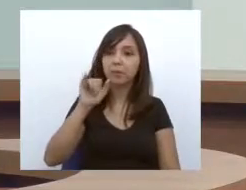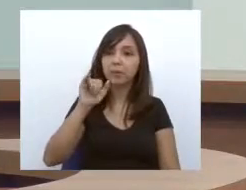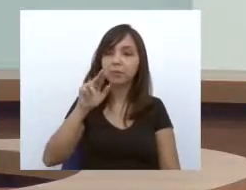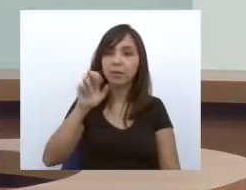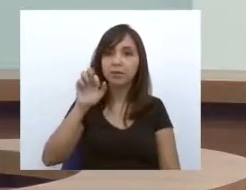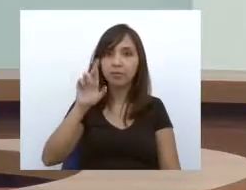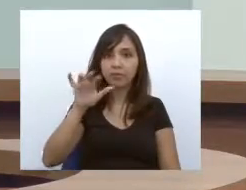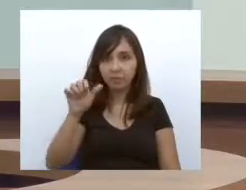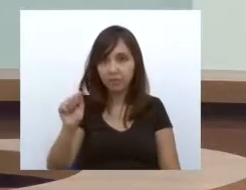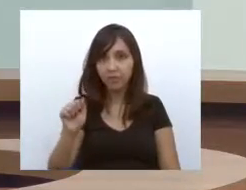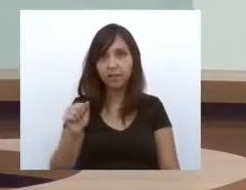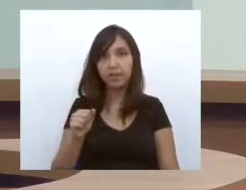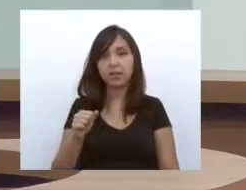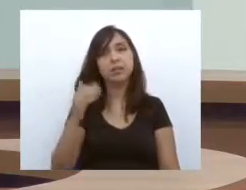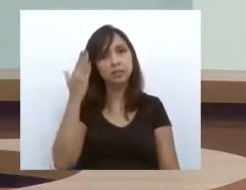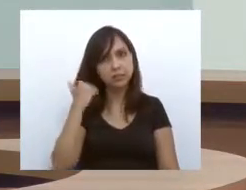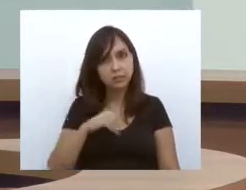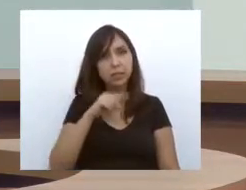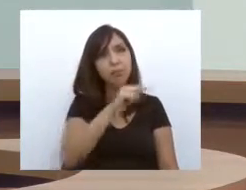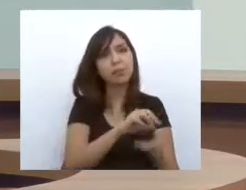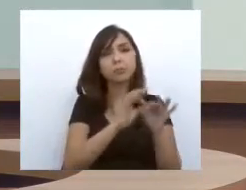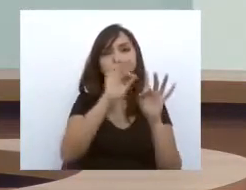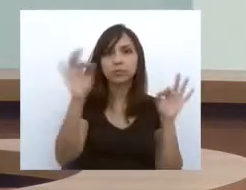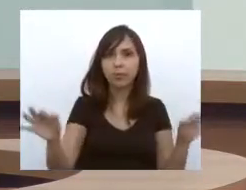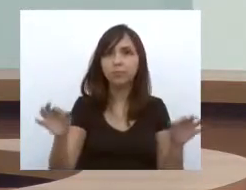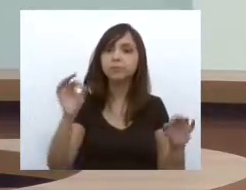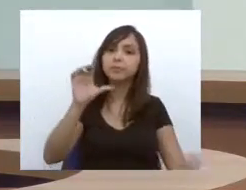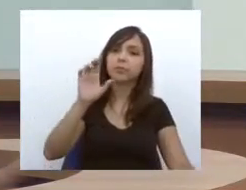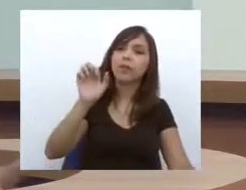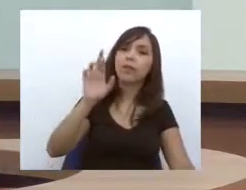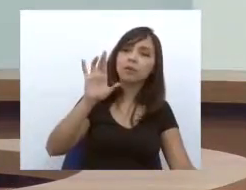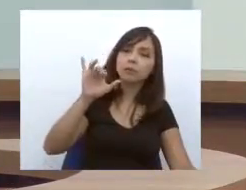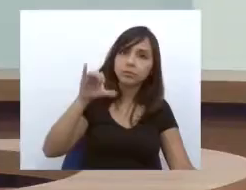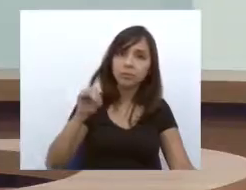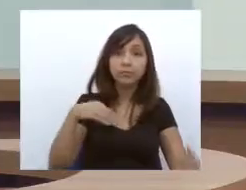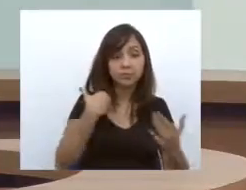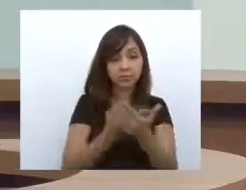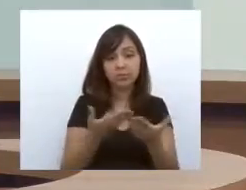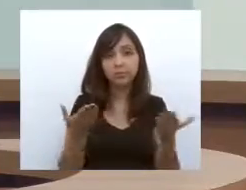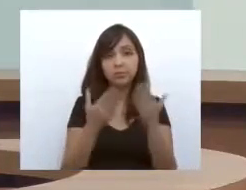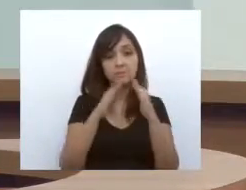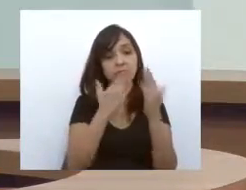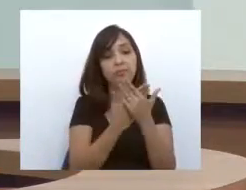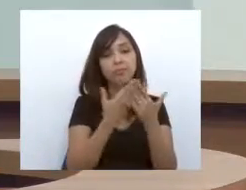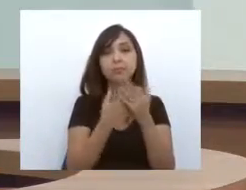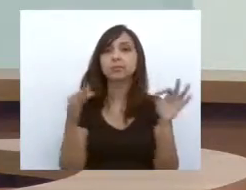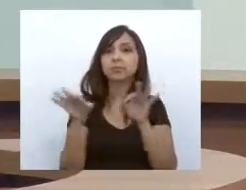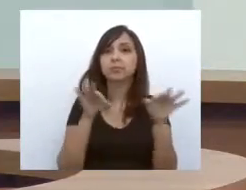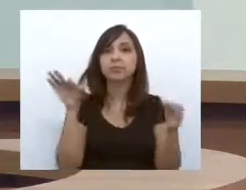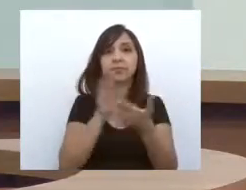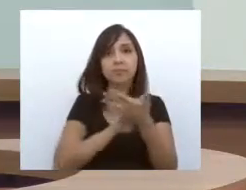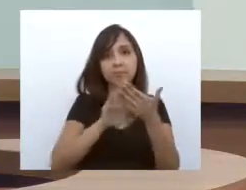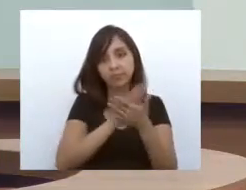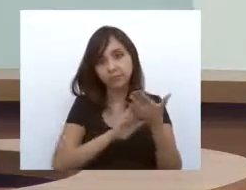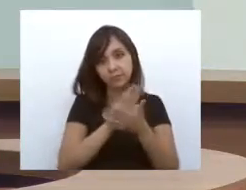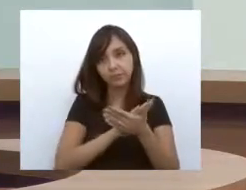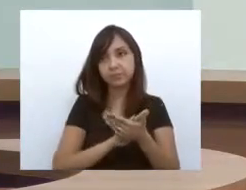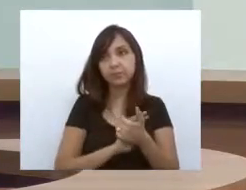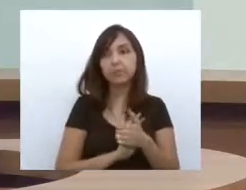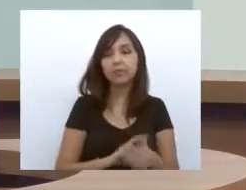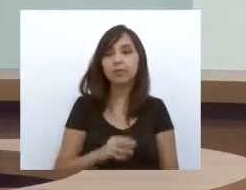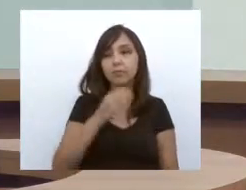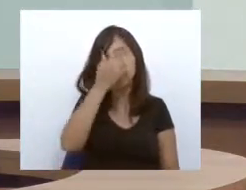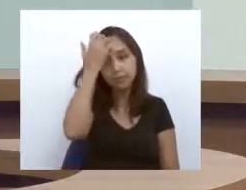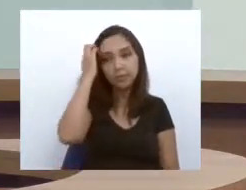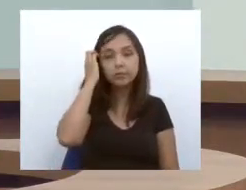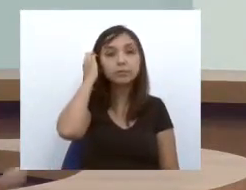mais de 2 quilômetros, o vereador Sérgio sabe disso, o vereador Lércio Santos, né? E até hoje essas escolas não foram feitas na rua Láctea, não foram feitas na rua Andrômeda,